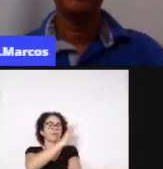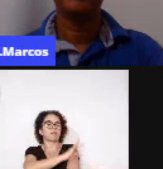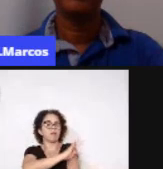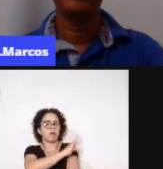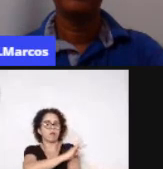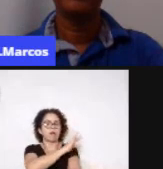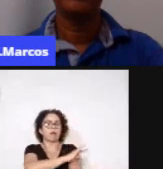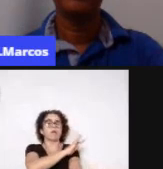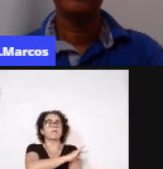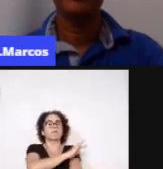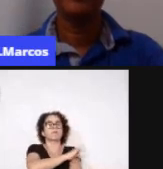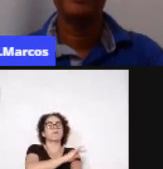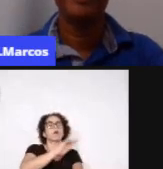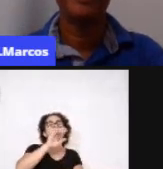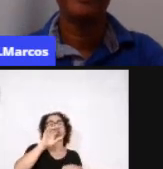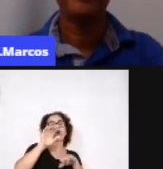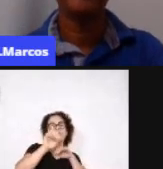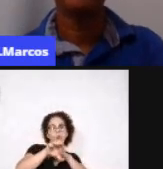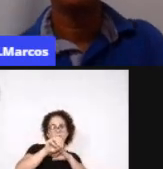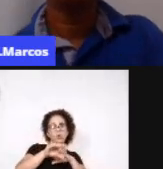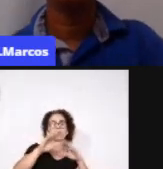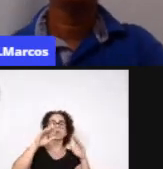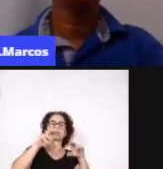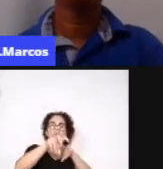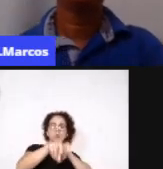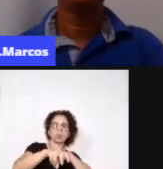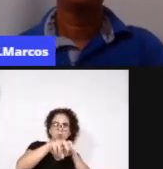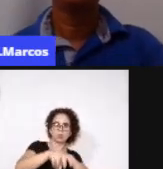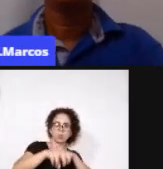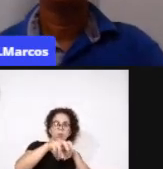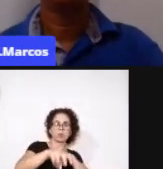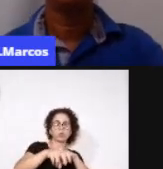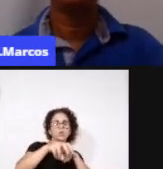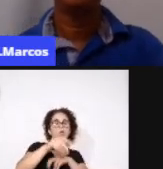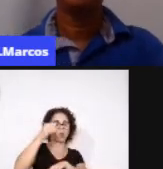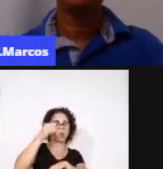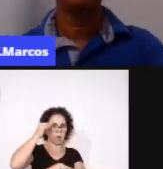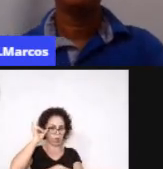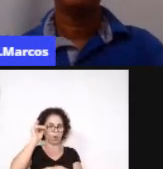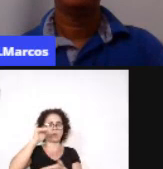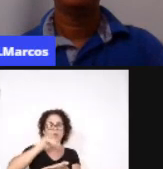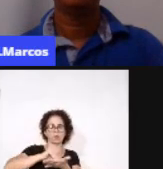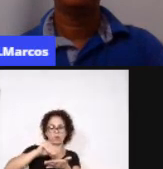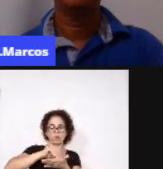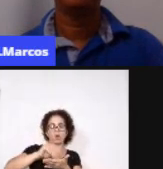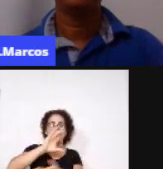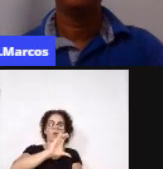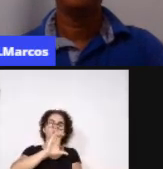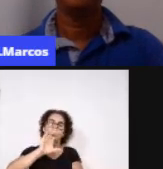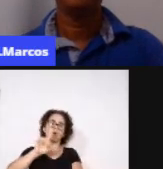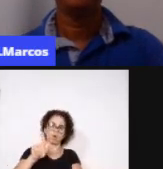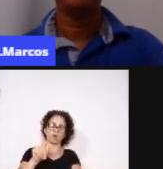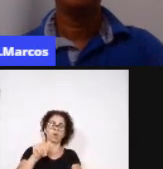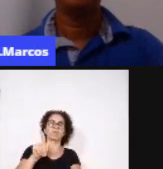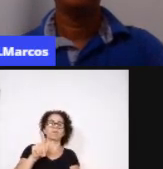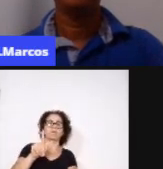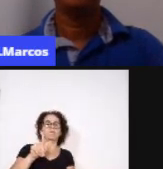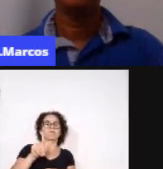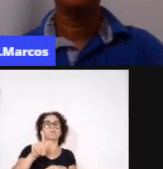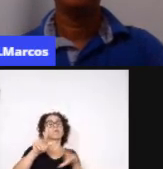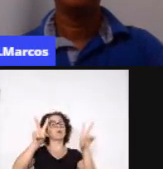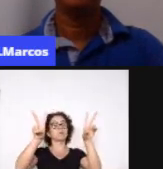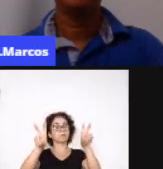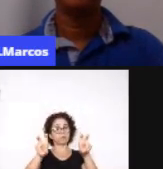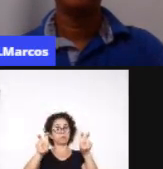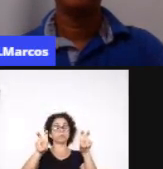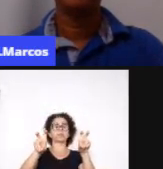de Educação do Campo, DED, SUPED, CEMED, de Campo Grande, MS, que abordará